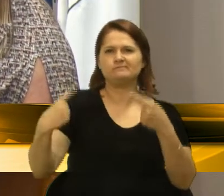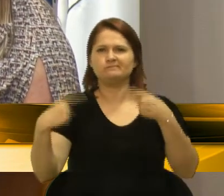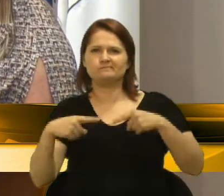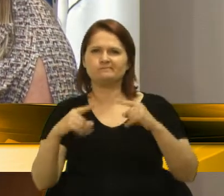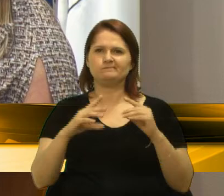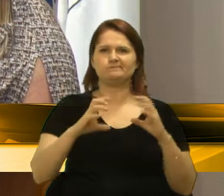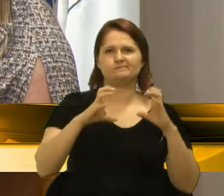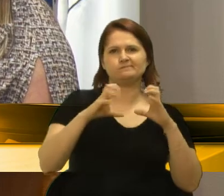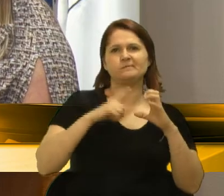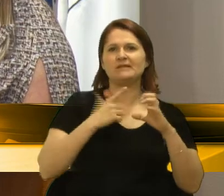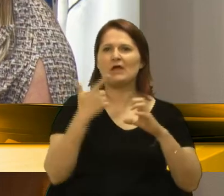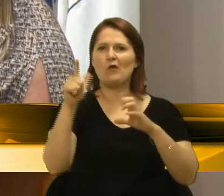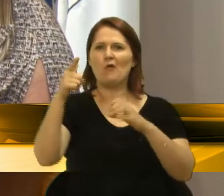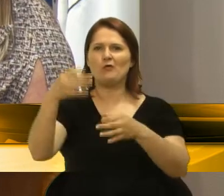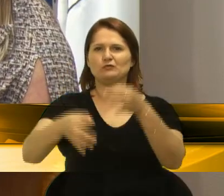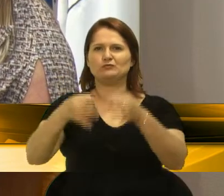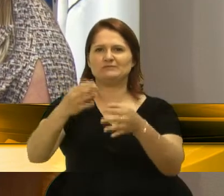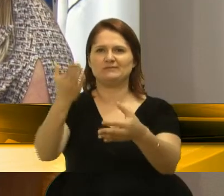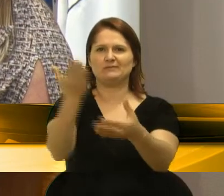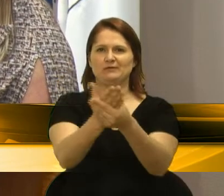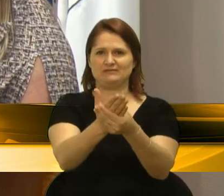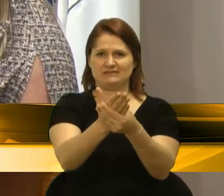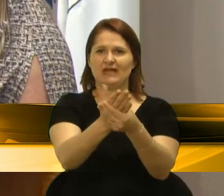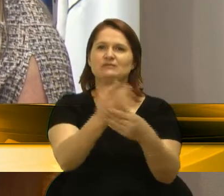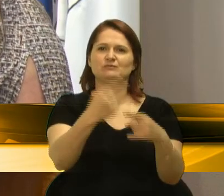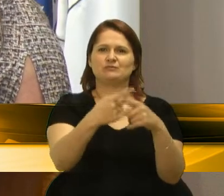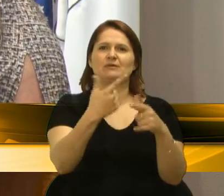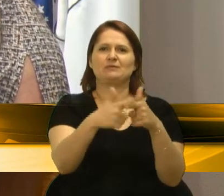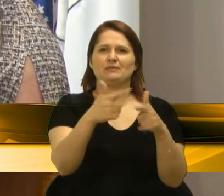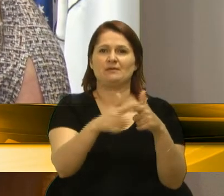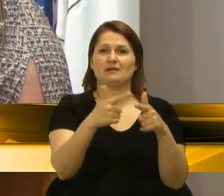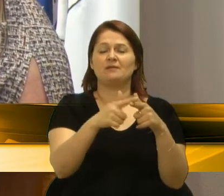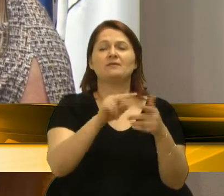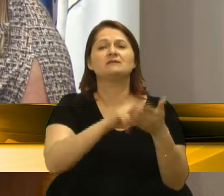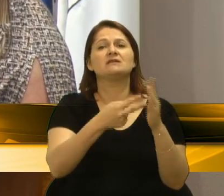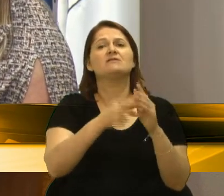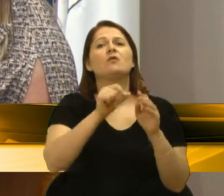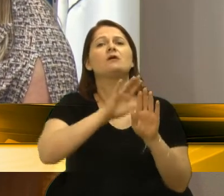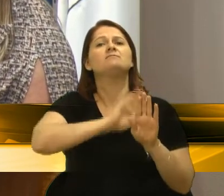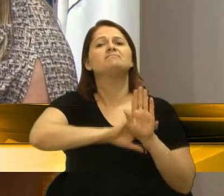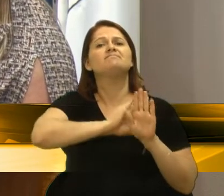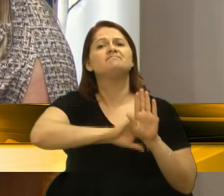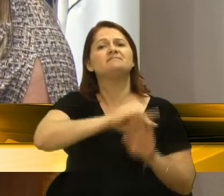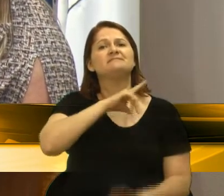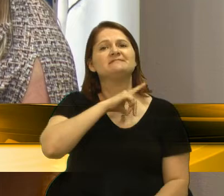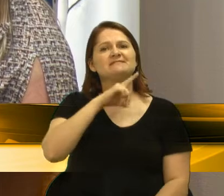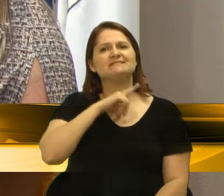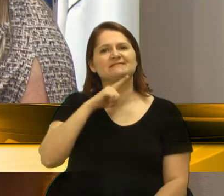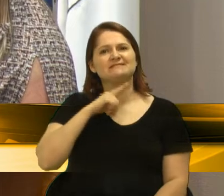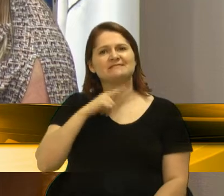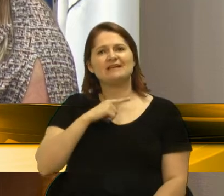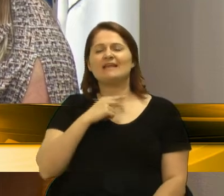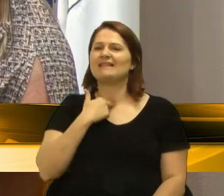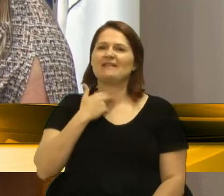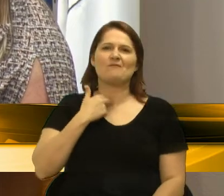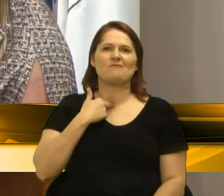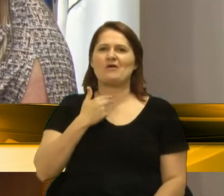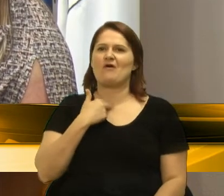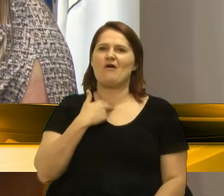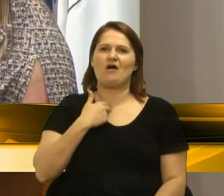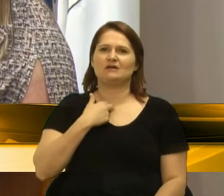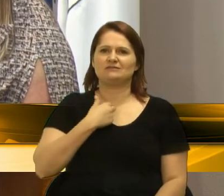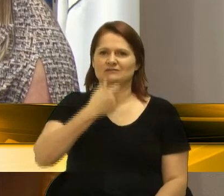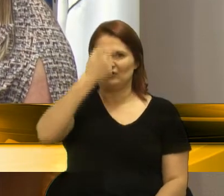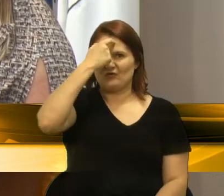para dirimir conflitos entre elas, emerge inquestionavelmente quadro de ausência de equilíbrio, de isenção